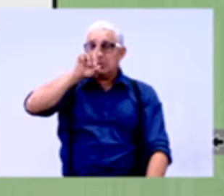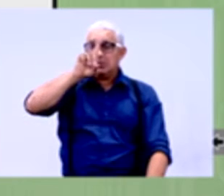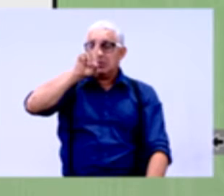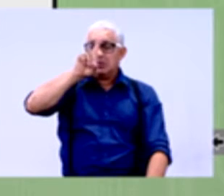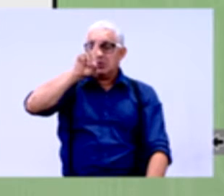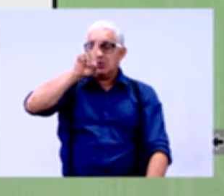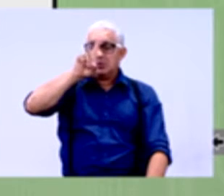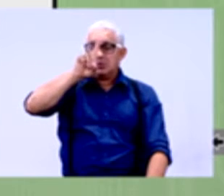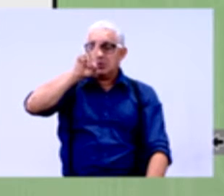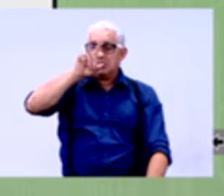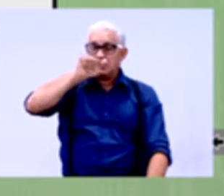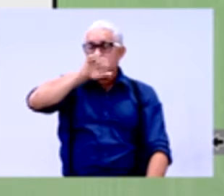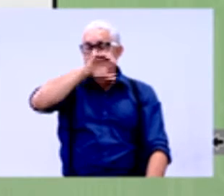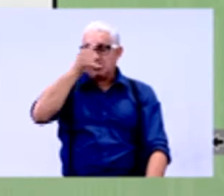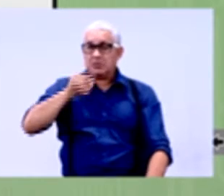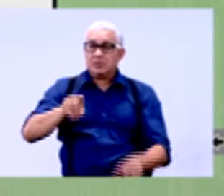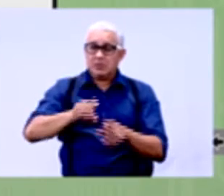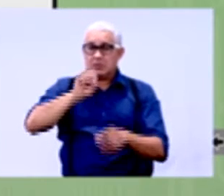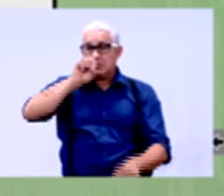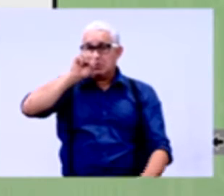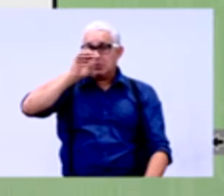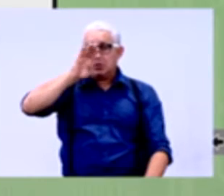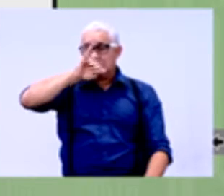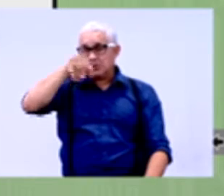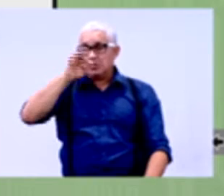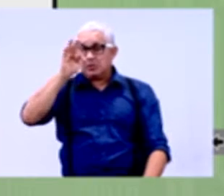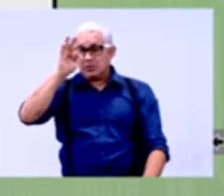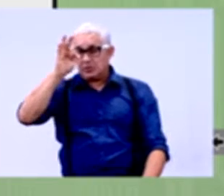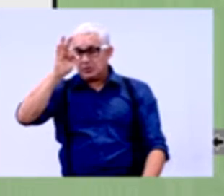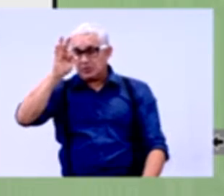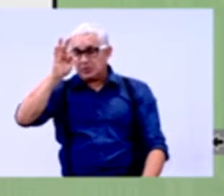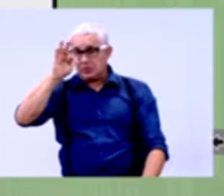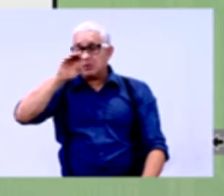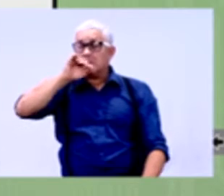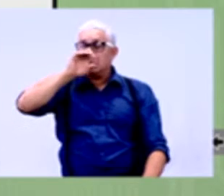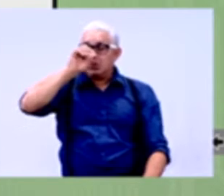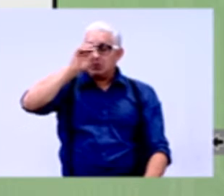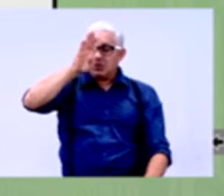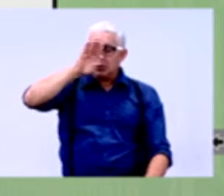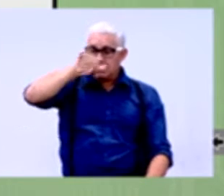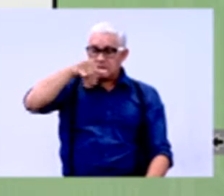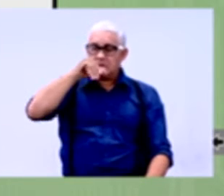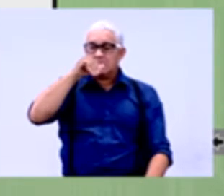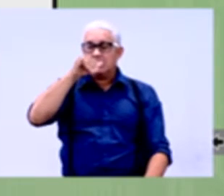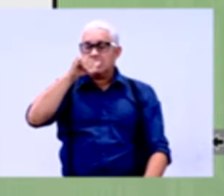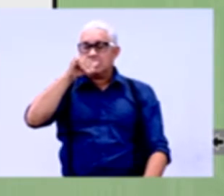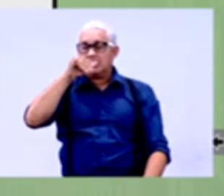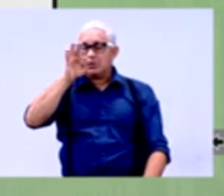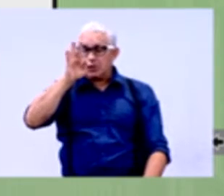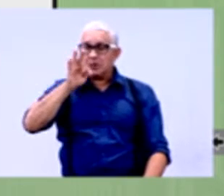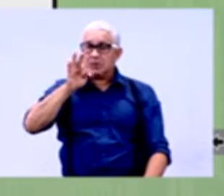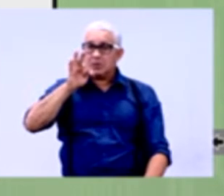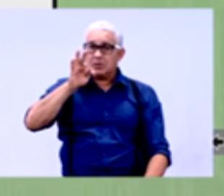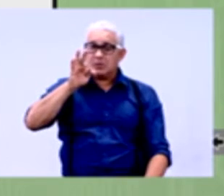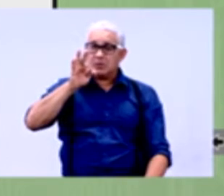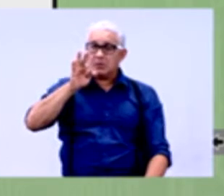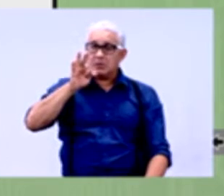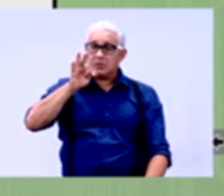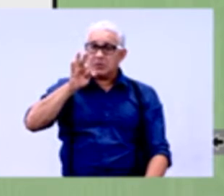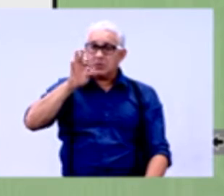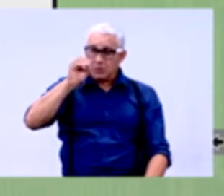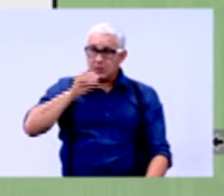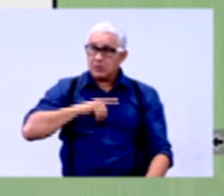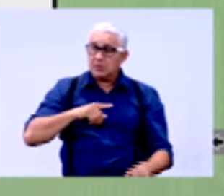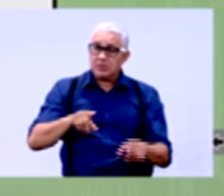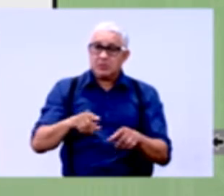Daquela mesma forma, OBJ, serviço de validação, ponto, autorizar a venda, e aí, no caso aqui, não teria